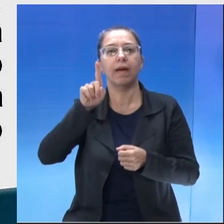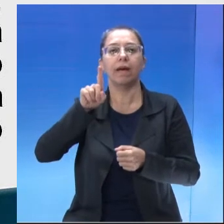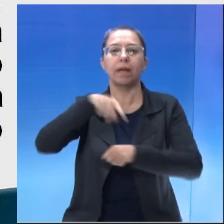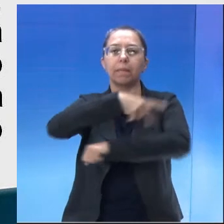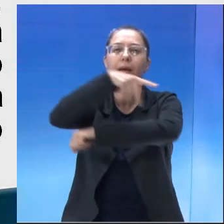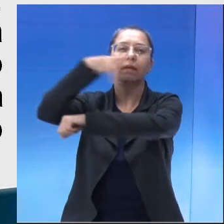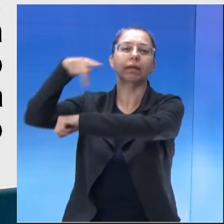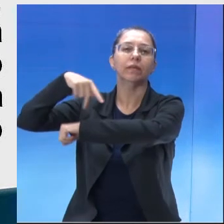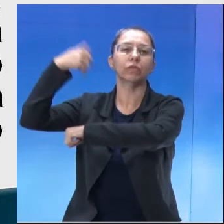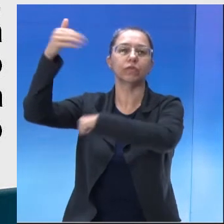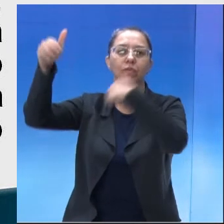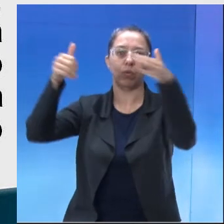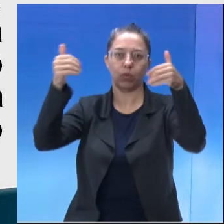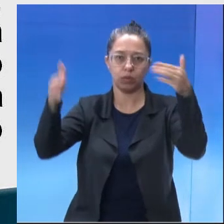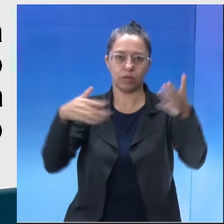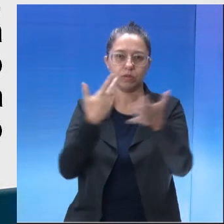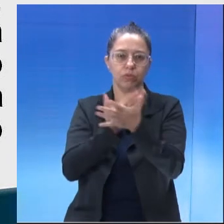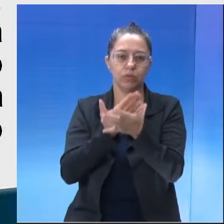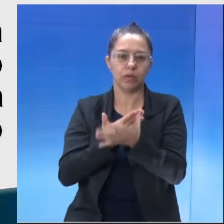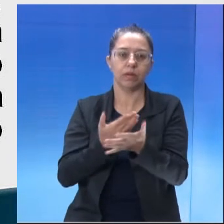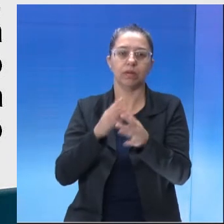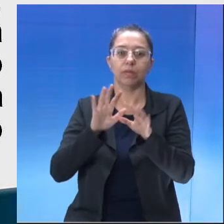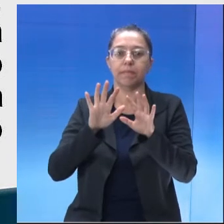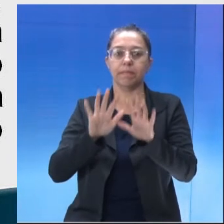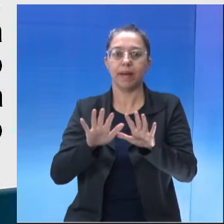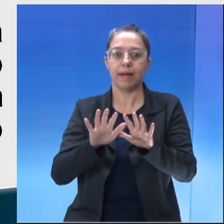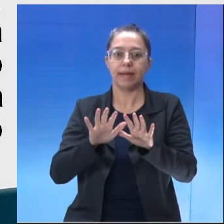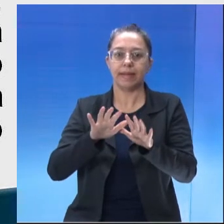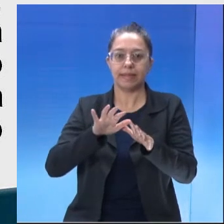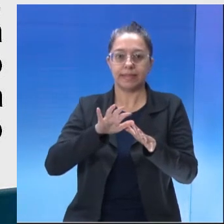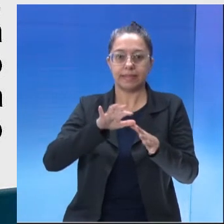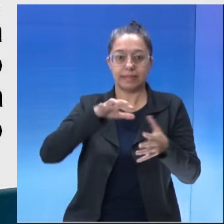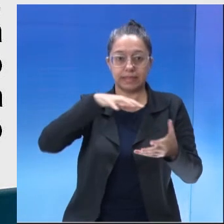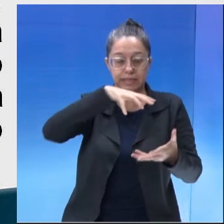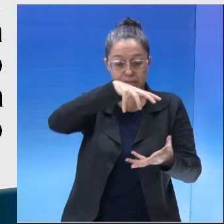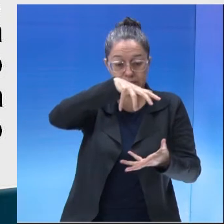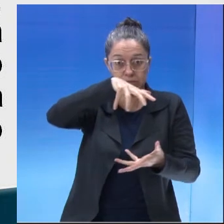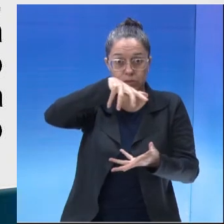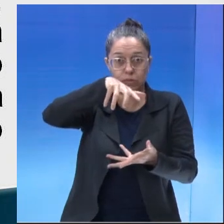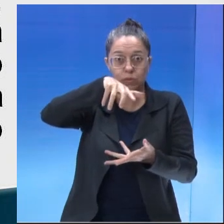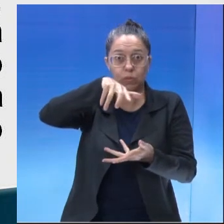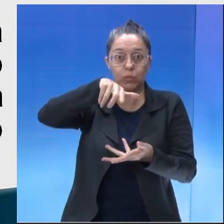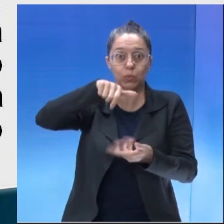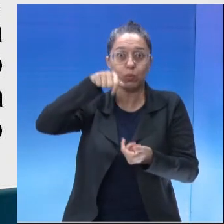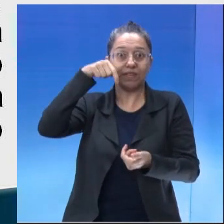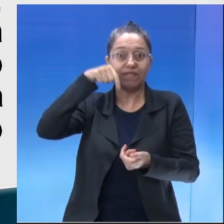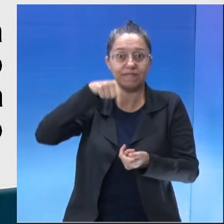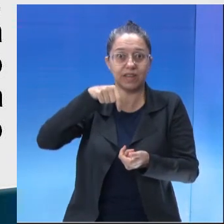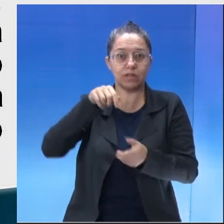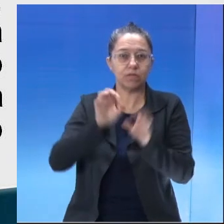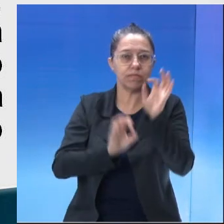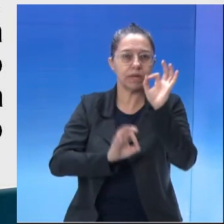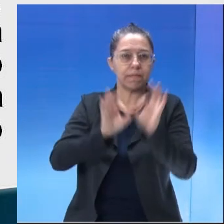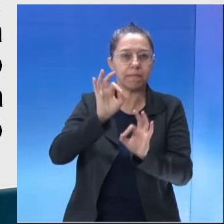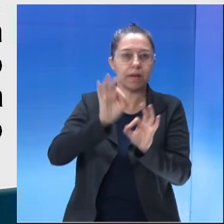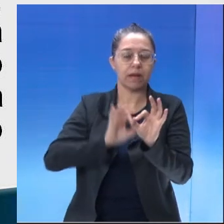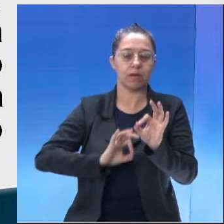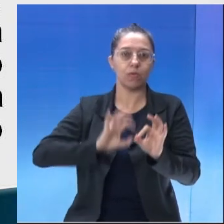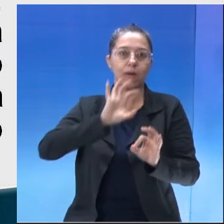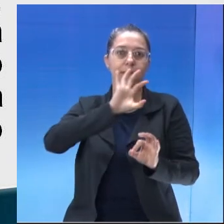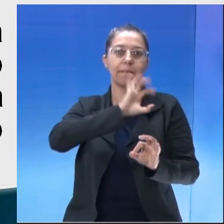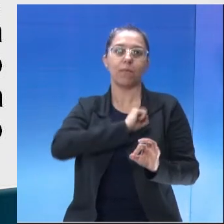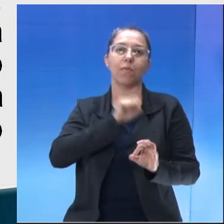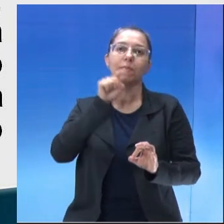trabalhando e estudando, mas o universo está preparando a chegada de um amor daqueles de tirar o chão. Um amor que fará